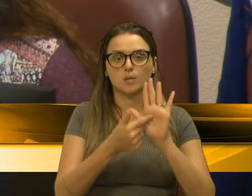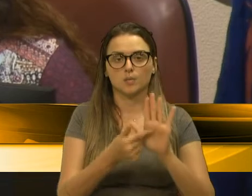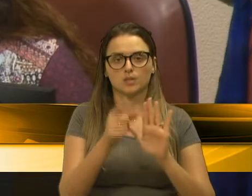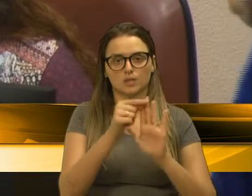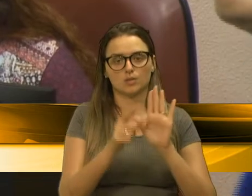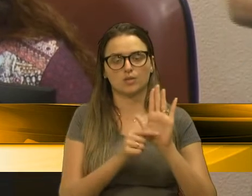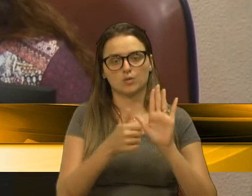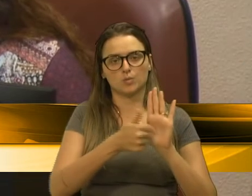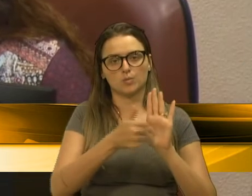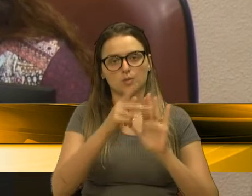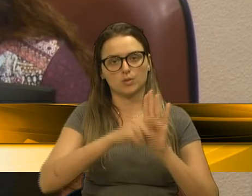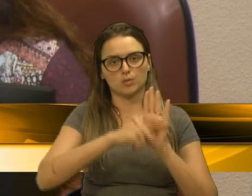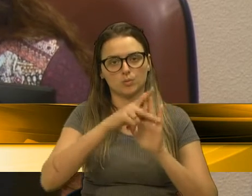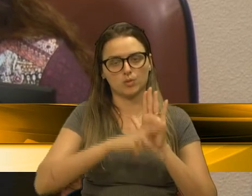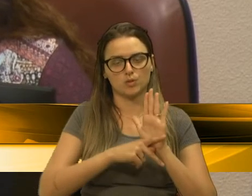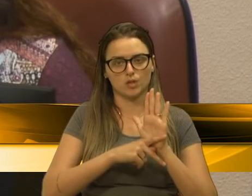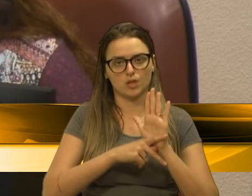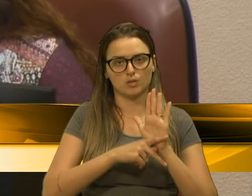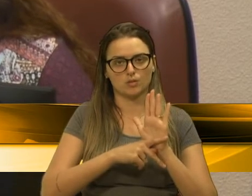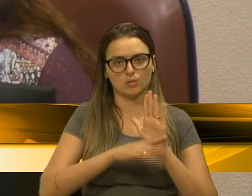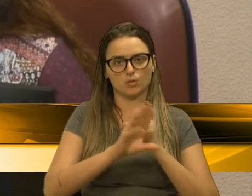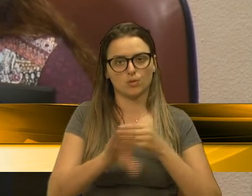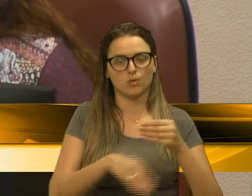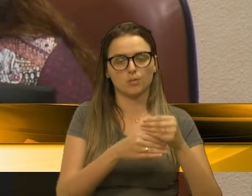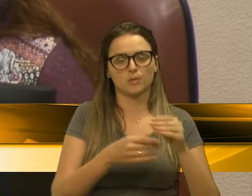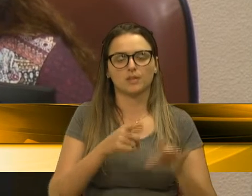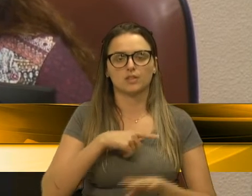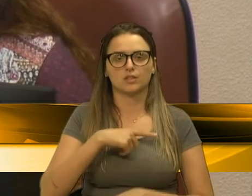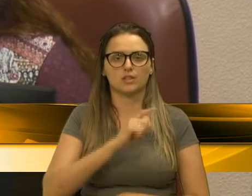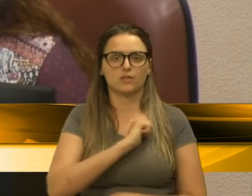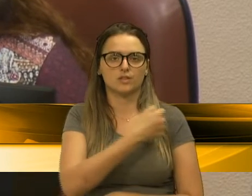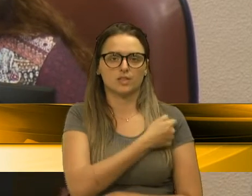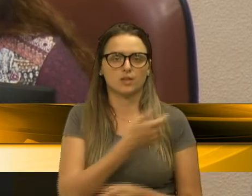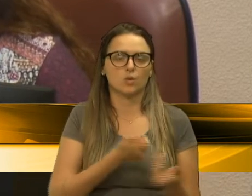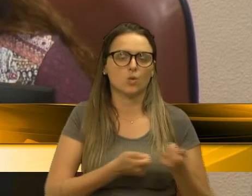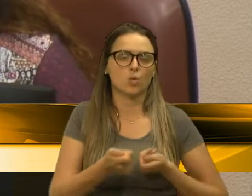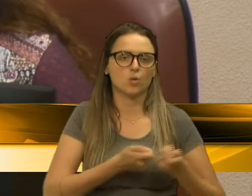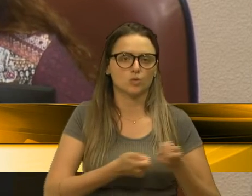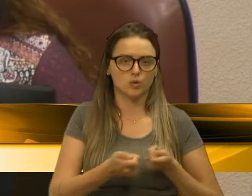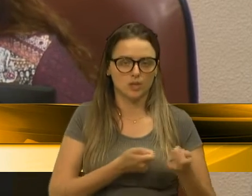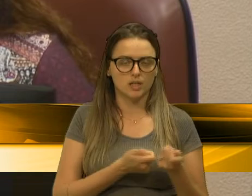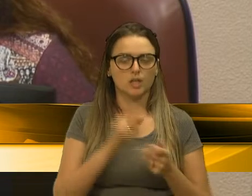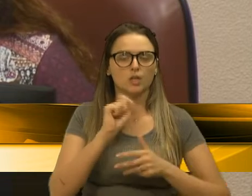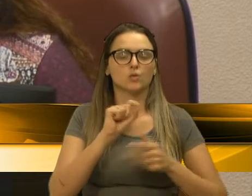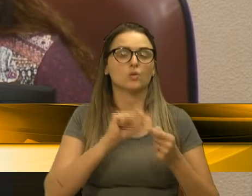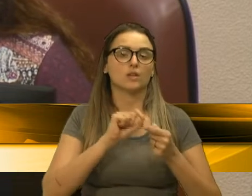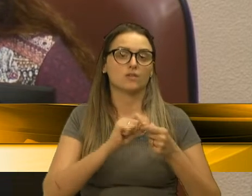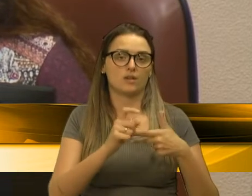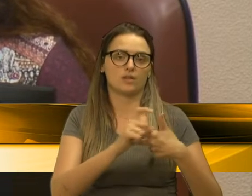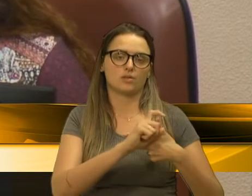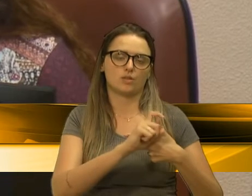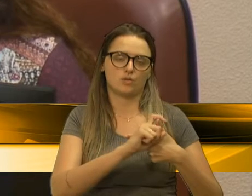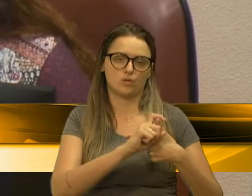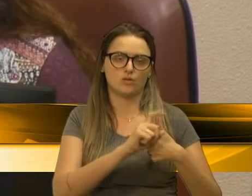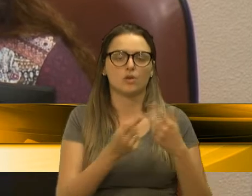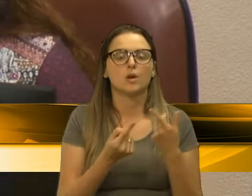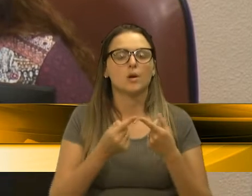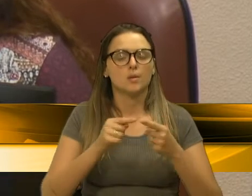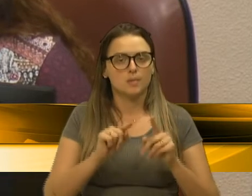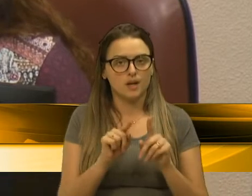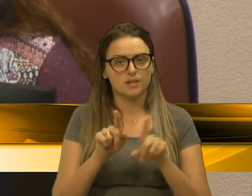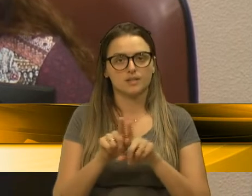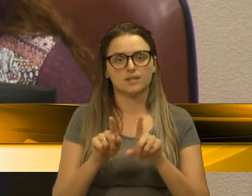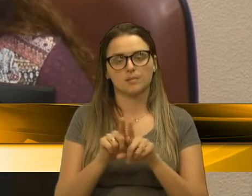artigo 1º do projeto, genericamente, fiscalizar e controlar os atos do Poder Executivo. No entanto, em que